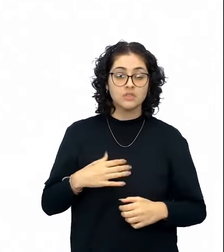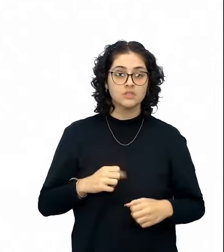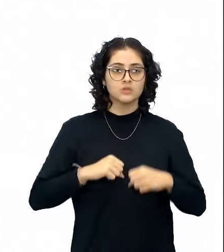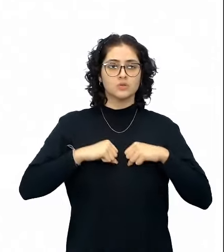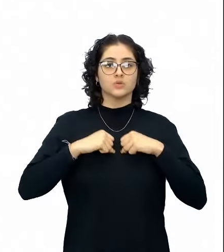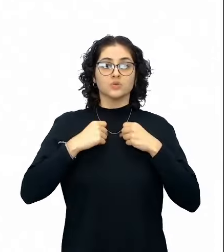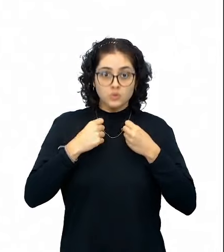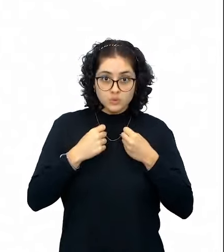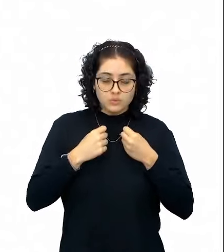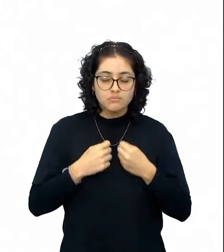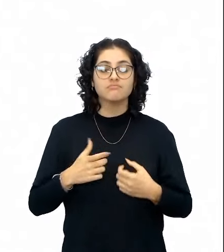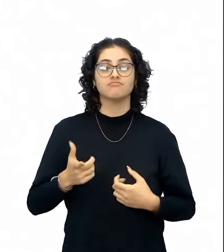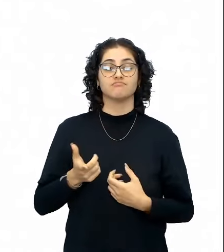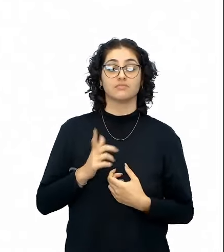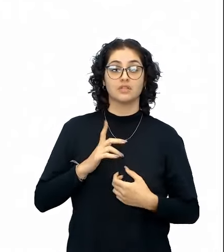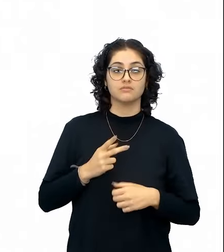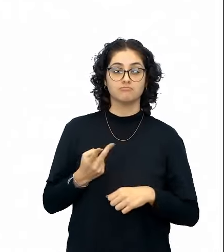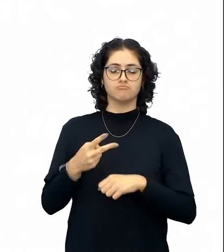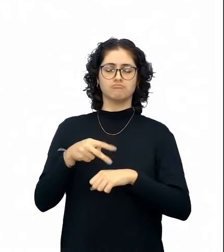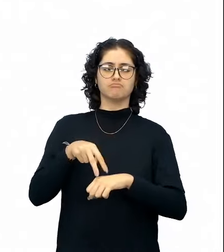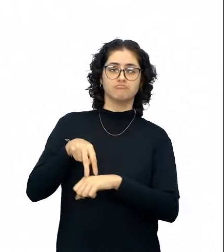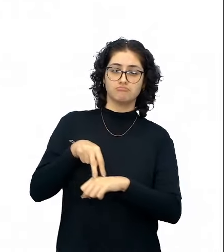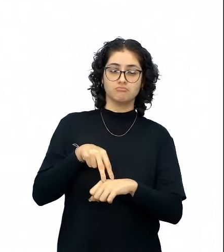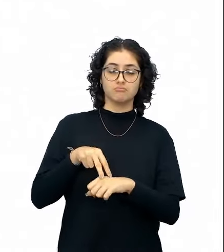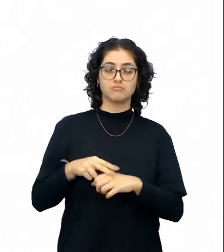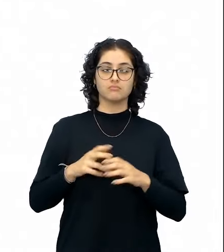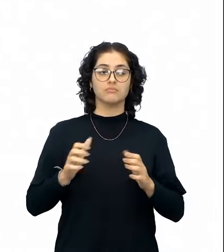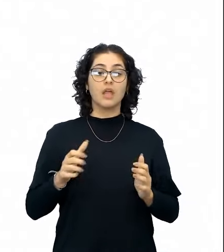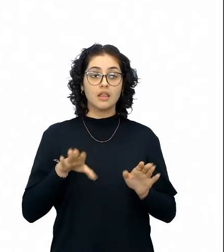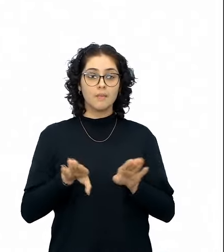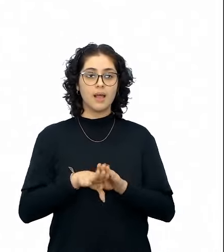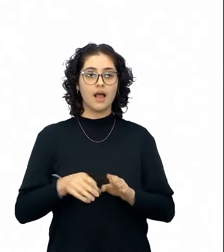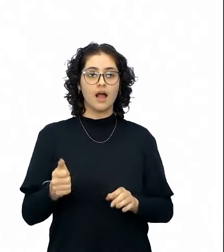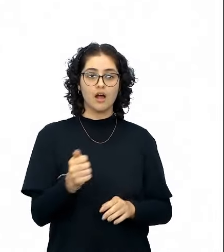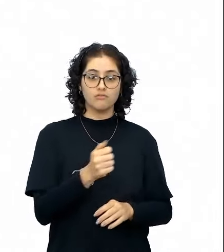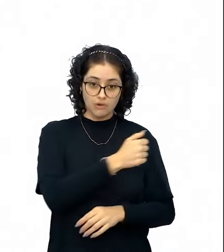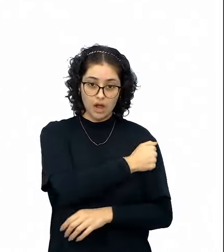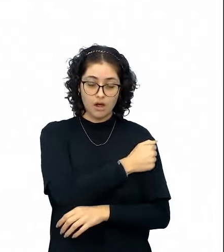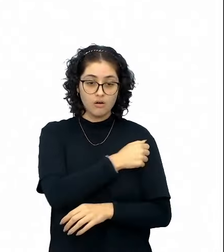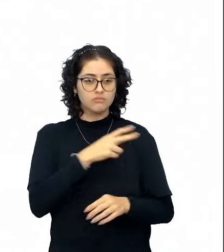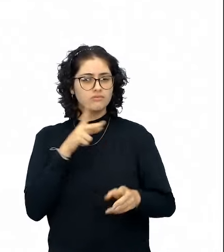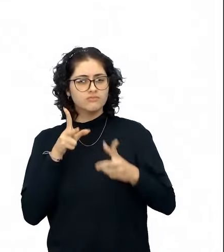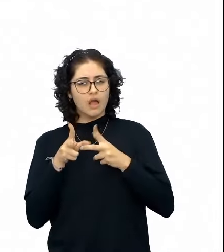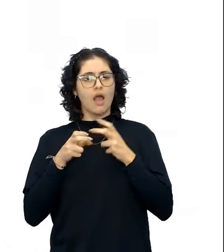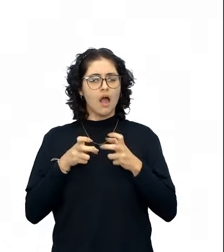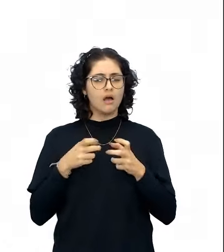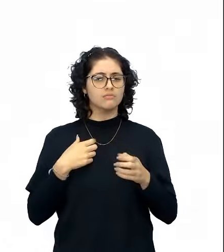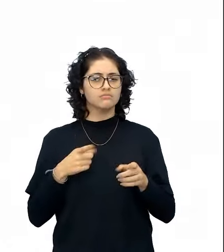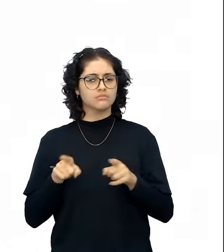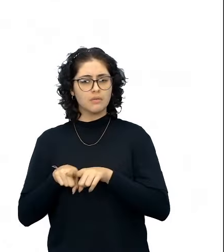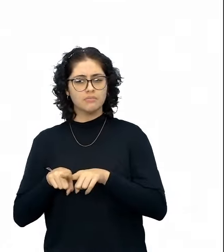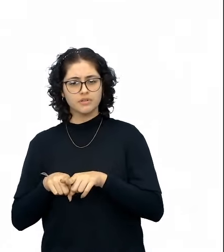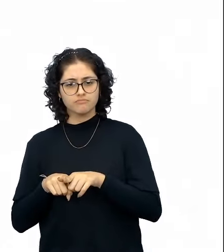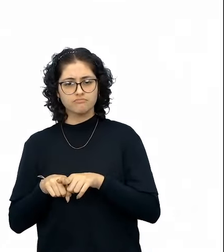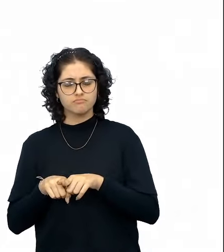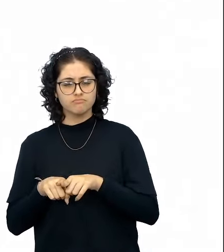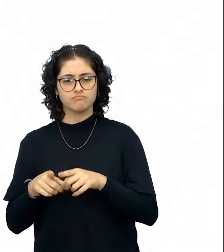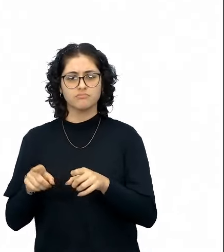e ele, além de se tornar seguro, faz com que os outros alunos também sigam seus exemplos e também busque